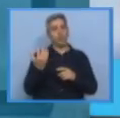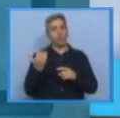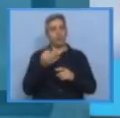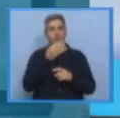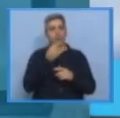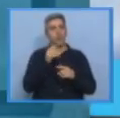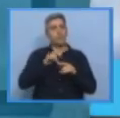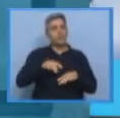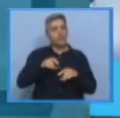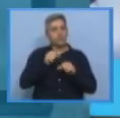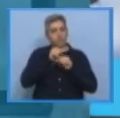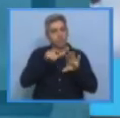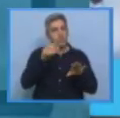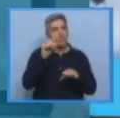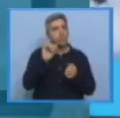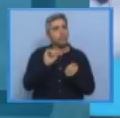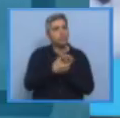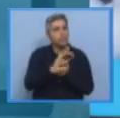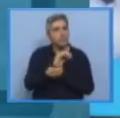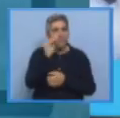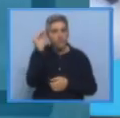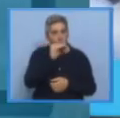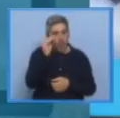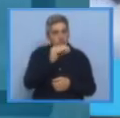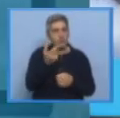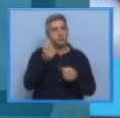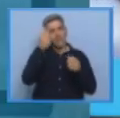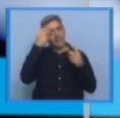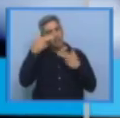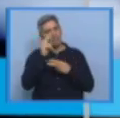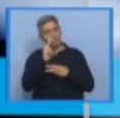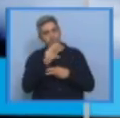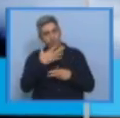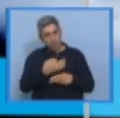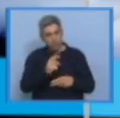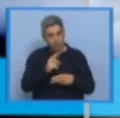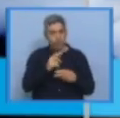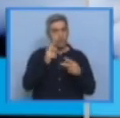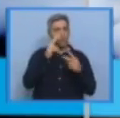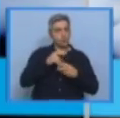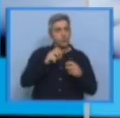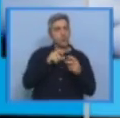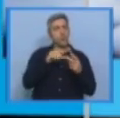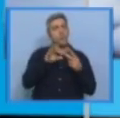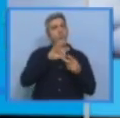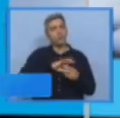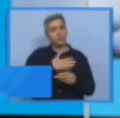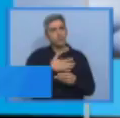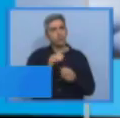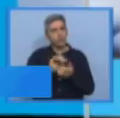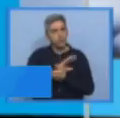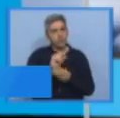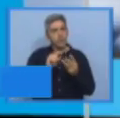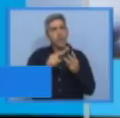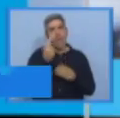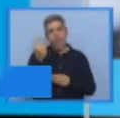o prevenir a difusão de notícias falsas, através do distanciamento crítico, precisamente, não é? O redescobrir a profissão do jornalista e comprometer cada